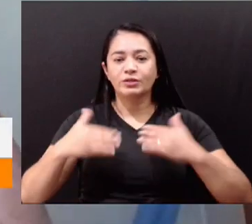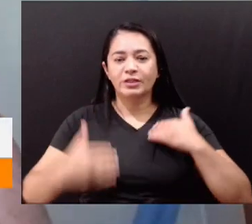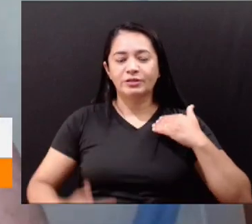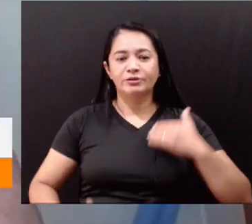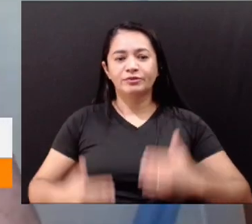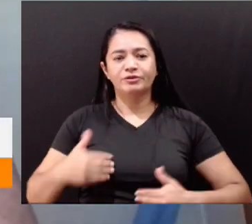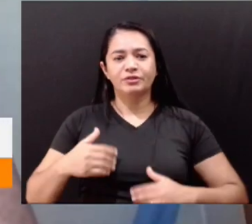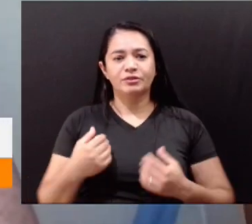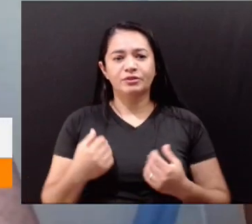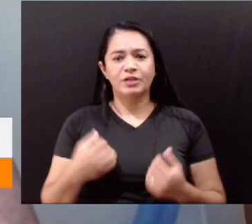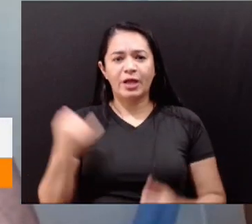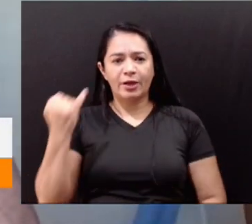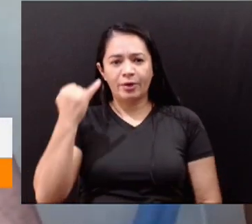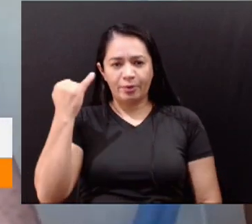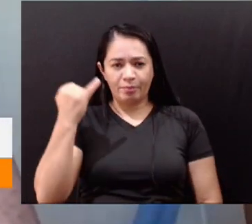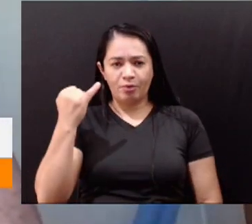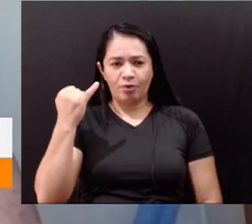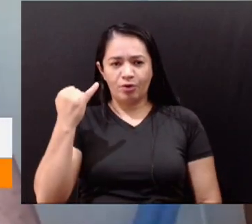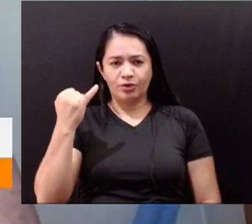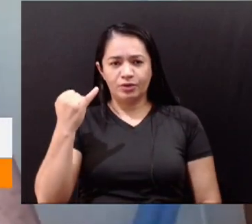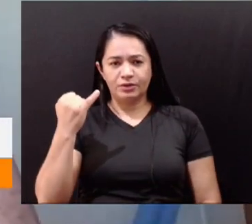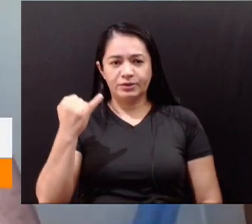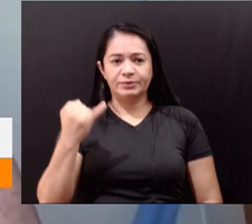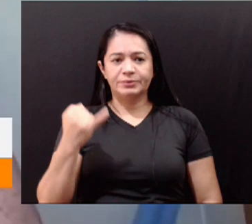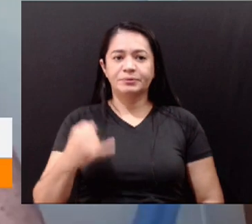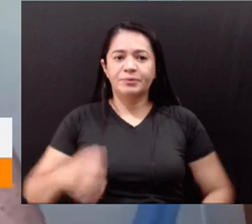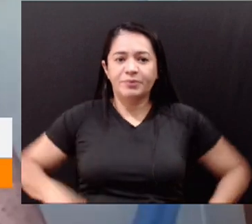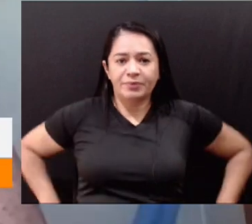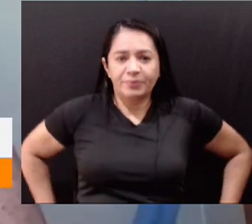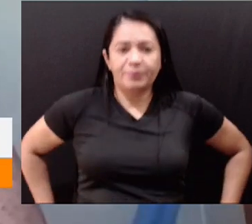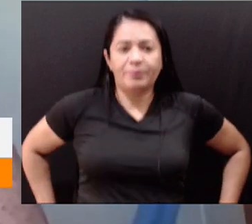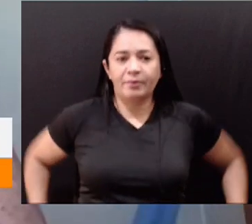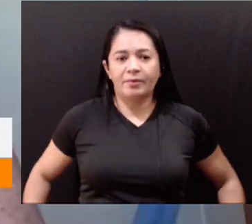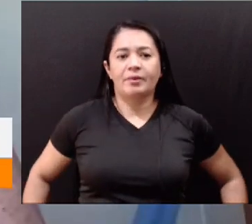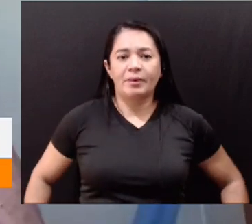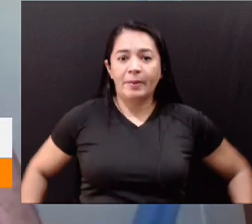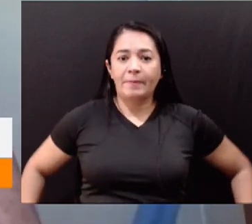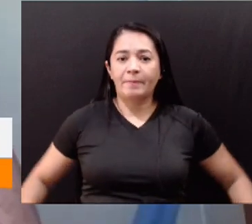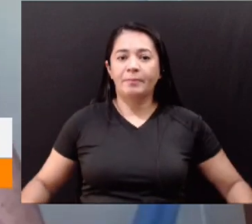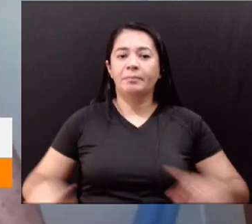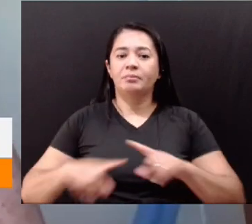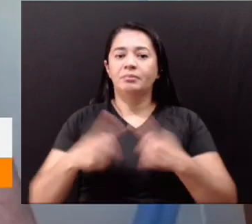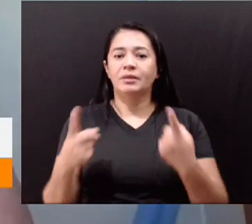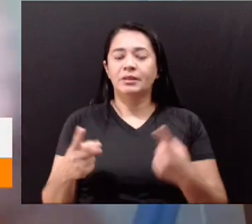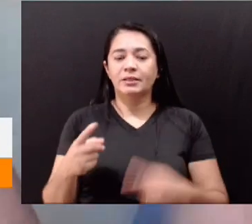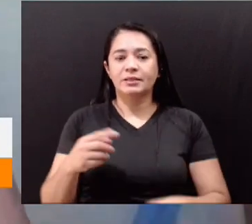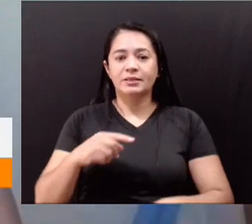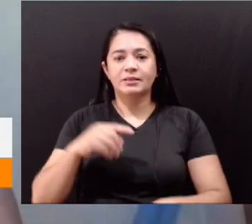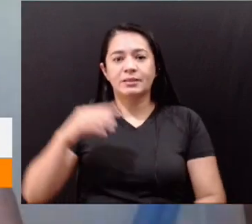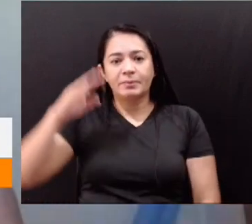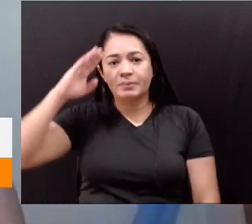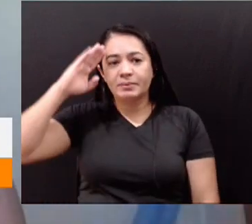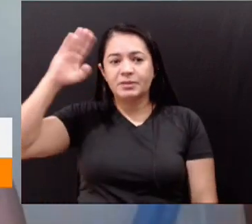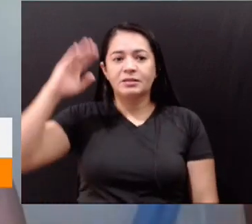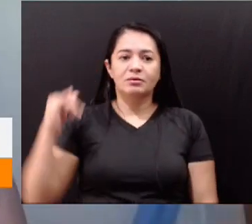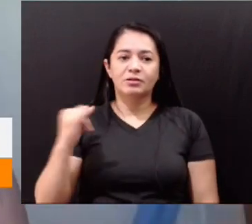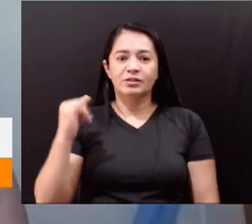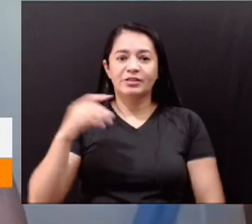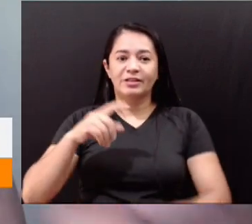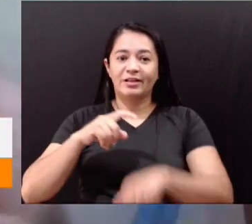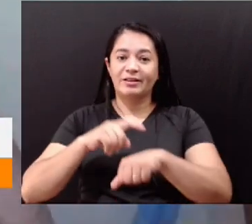ao longo de toda a vida, mas ela passa a ser mais importante quando a gente chega numa certa